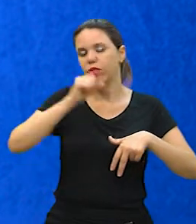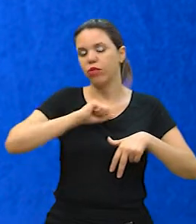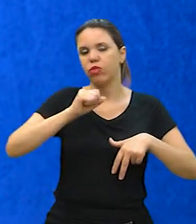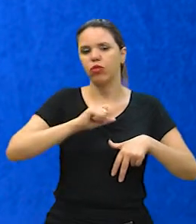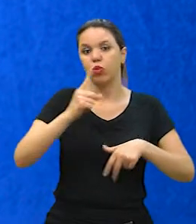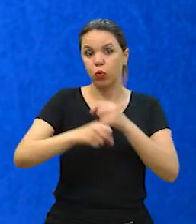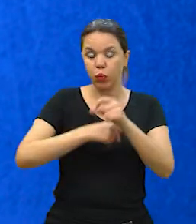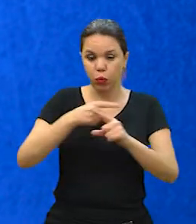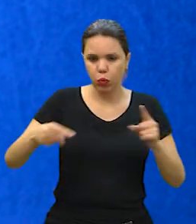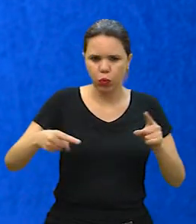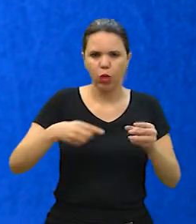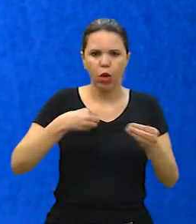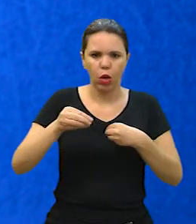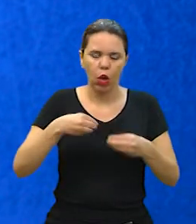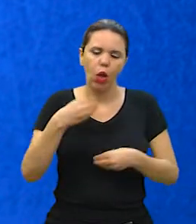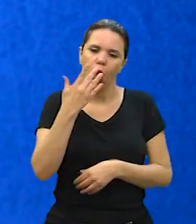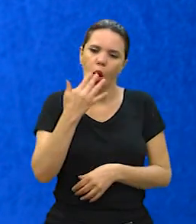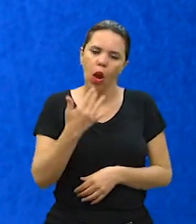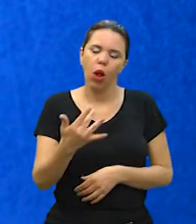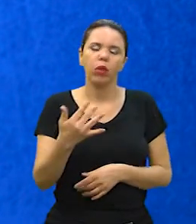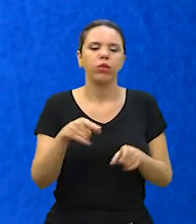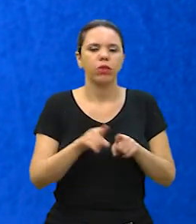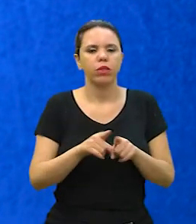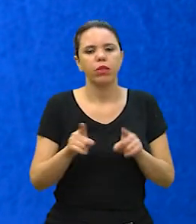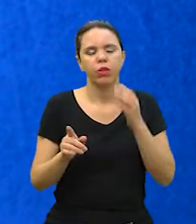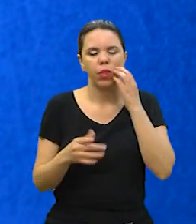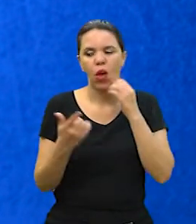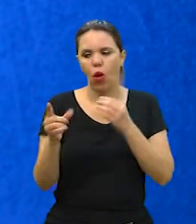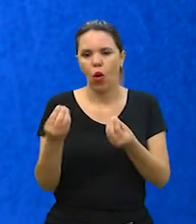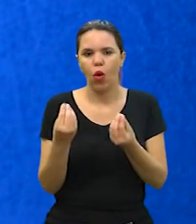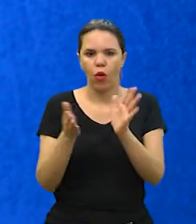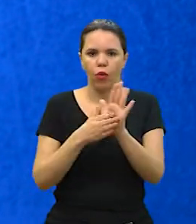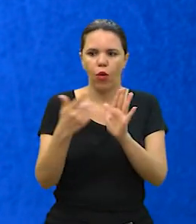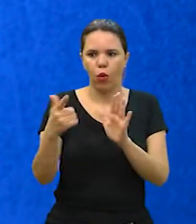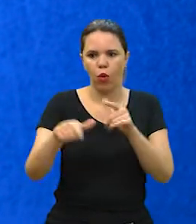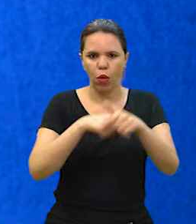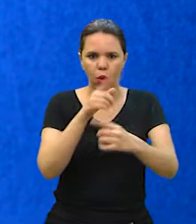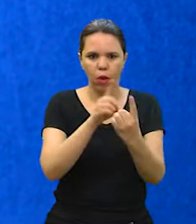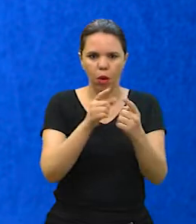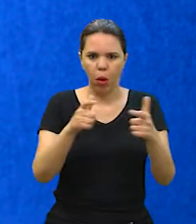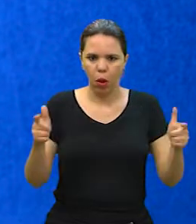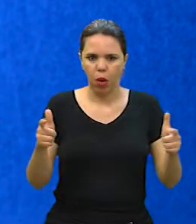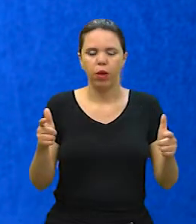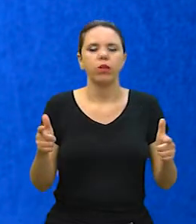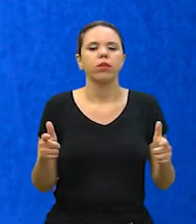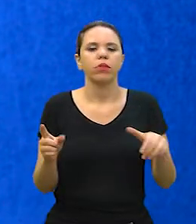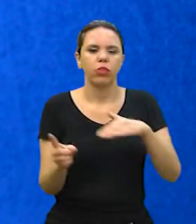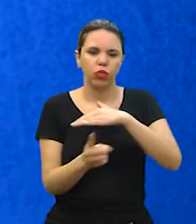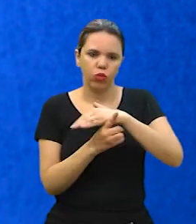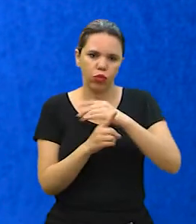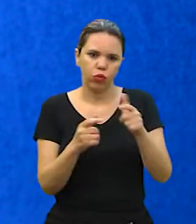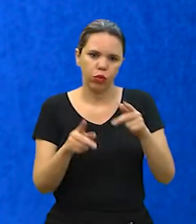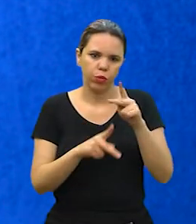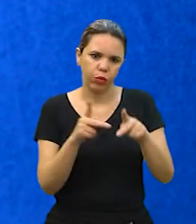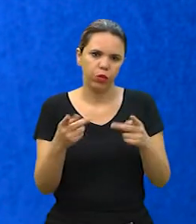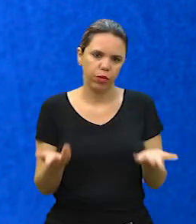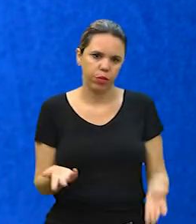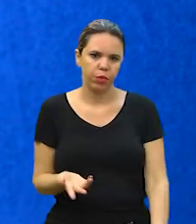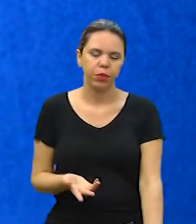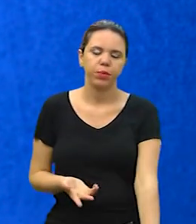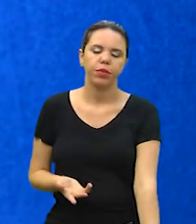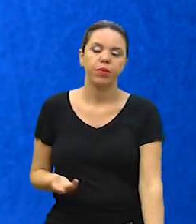ano fazia o tingimento, quando decidiu oferecer outros serviços para aumentar a